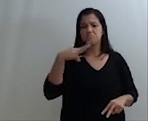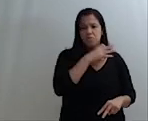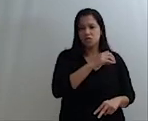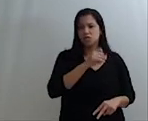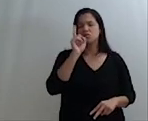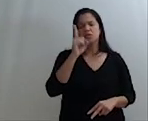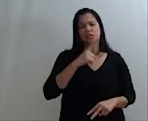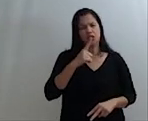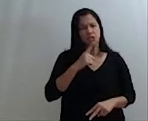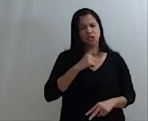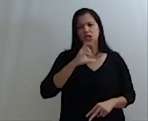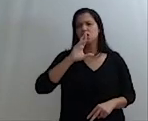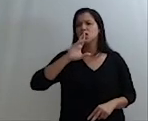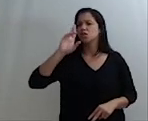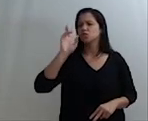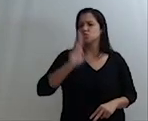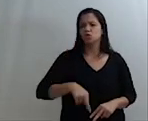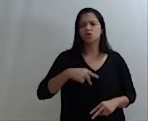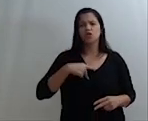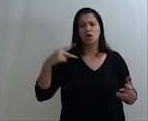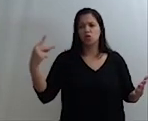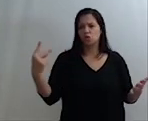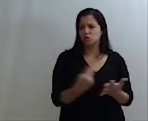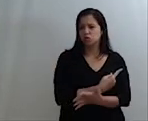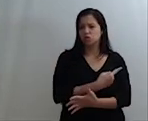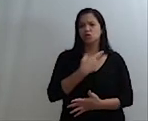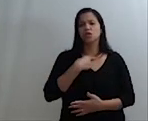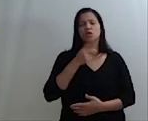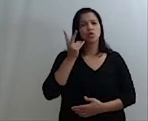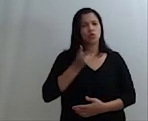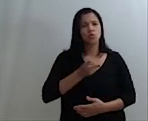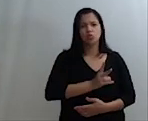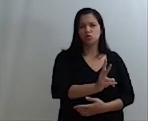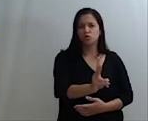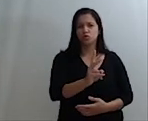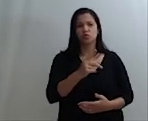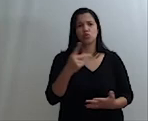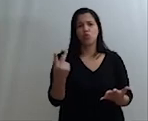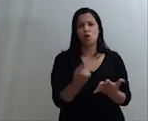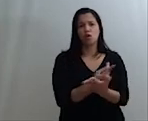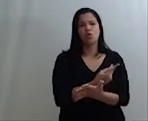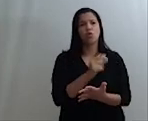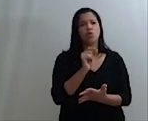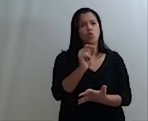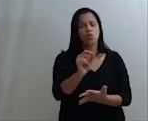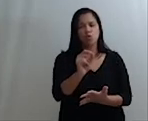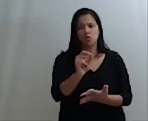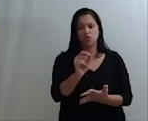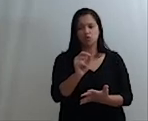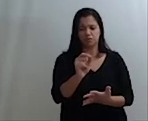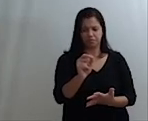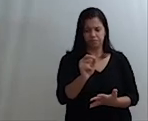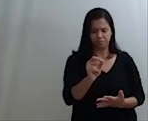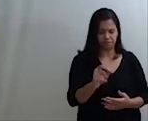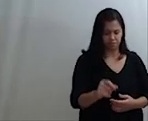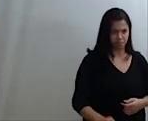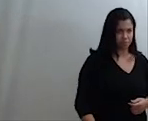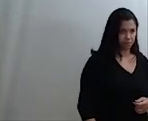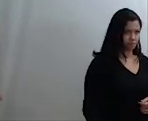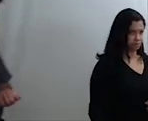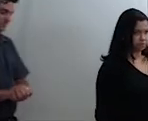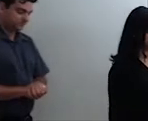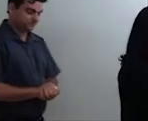concretas e objetivas que autorizam a subsistência da medida excepcional outrora decretada visto que